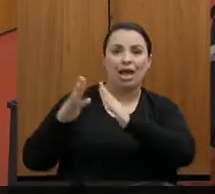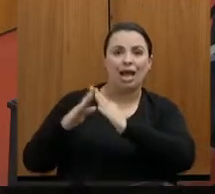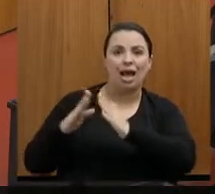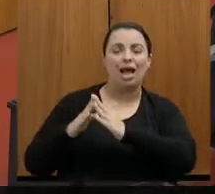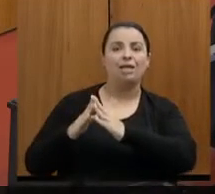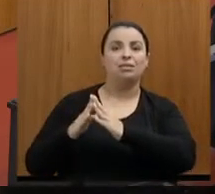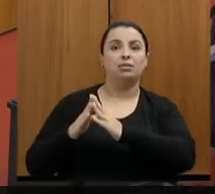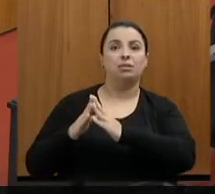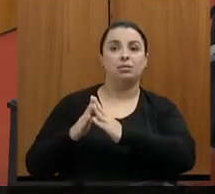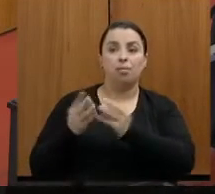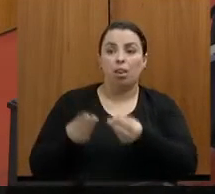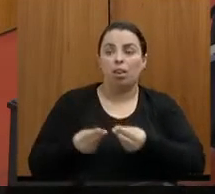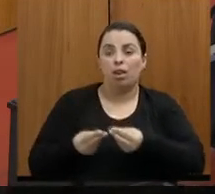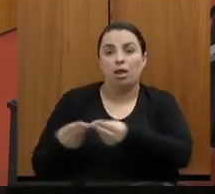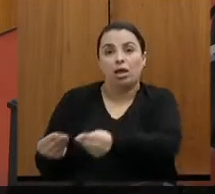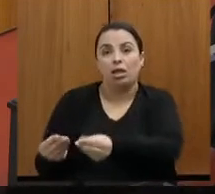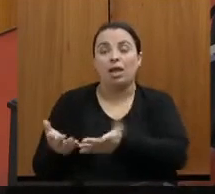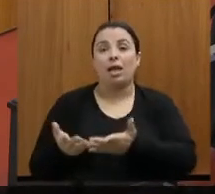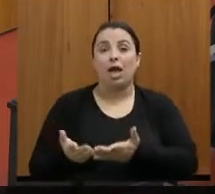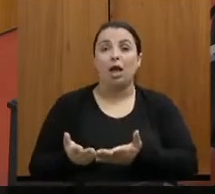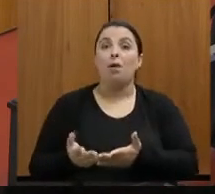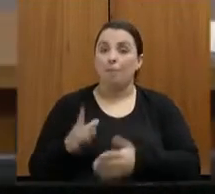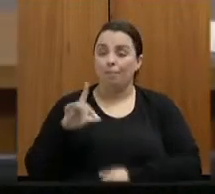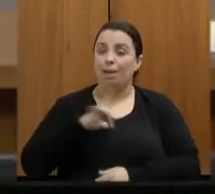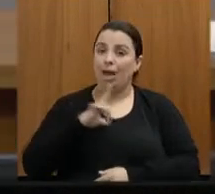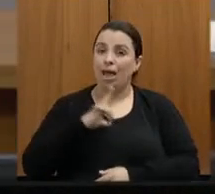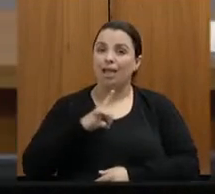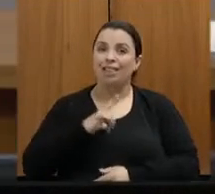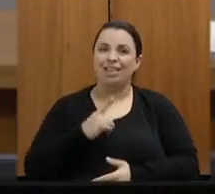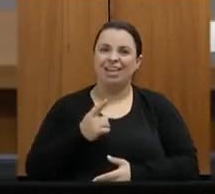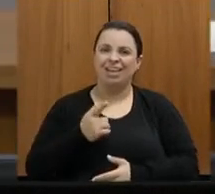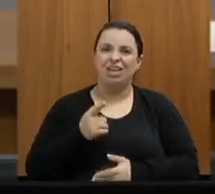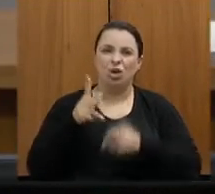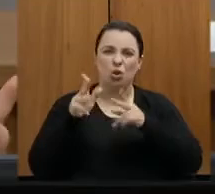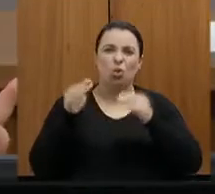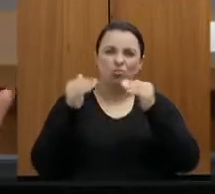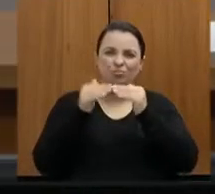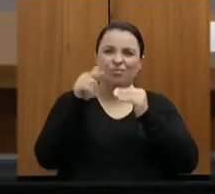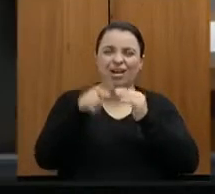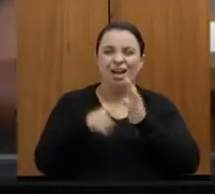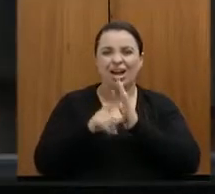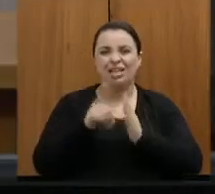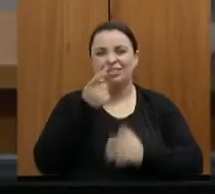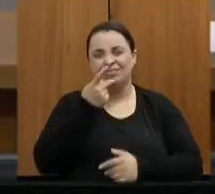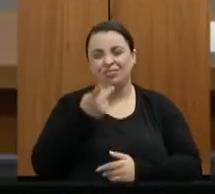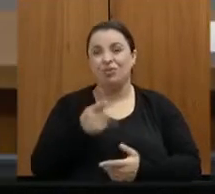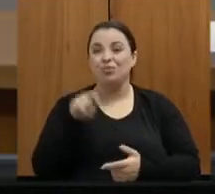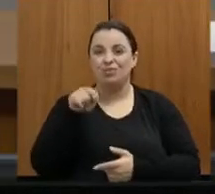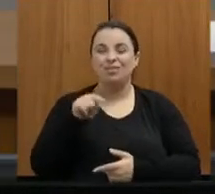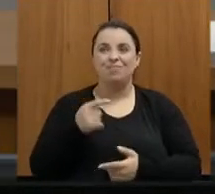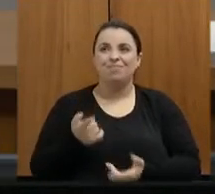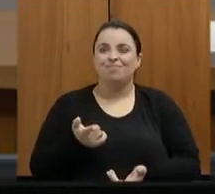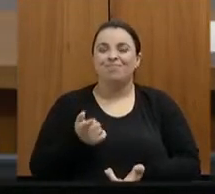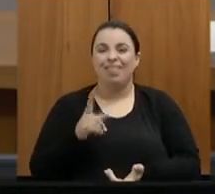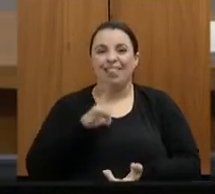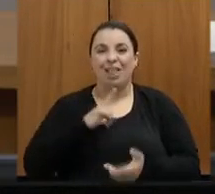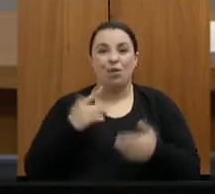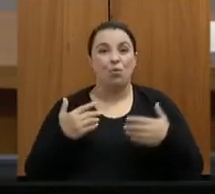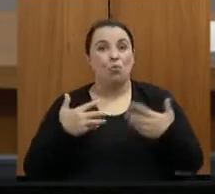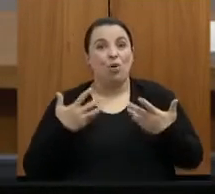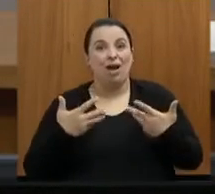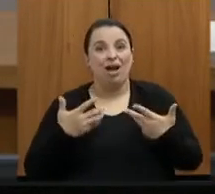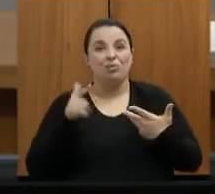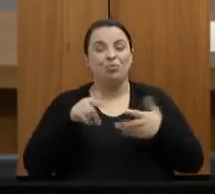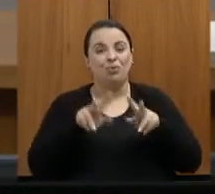fato, a gente ter todas as condições que a senhora mencionou. Você é uma entusiasta da pauta, a gente acompanha o seu trabalho